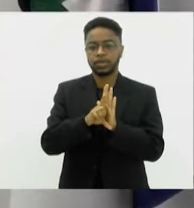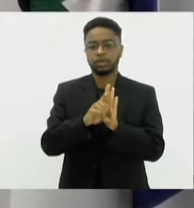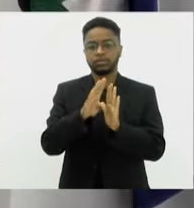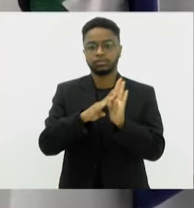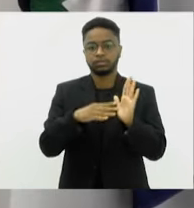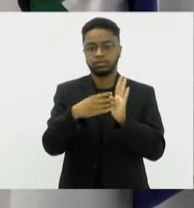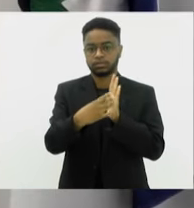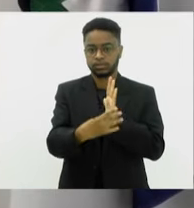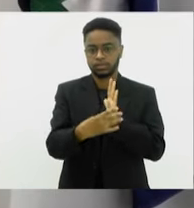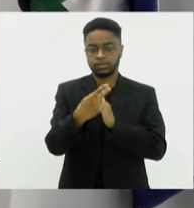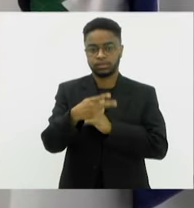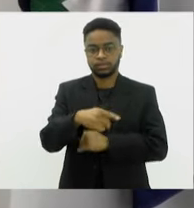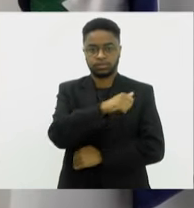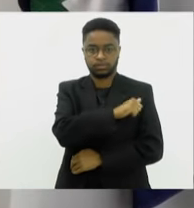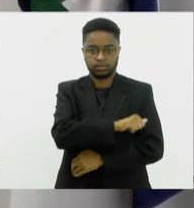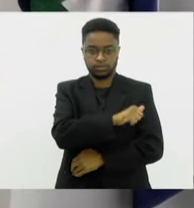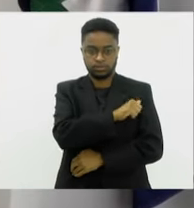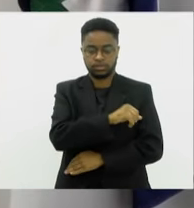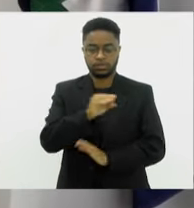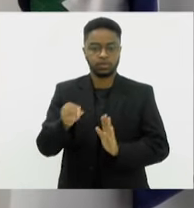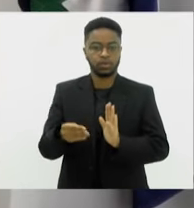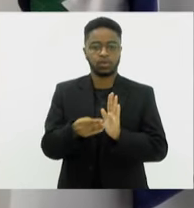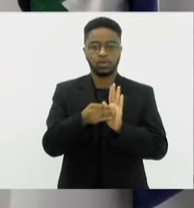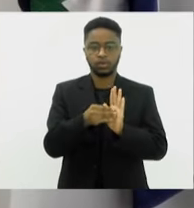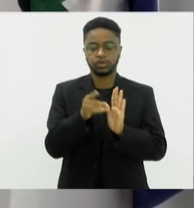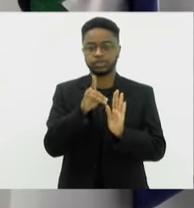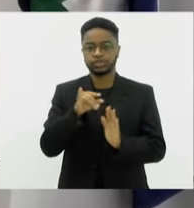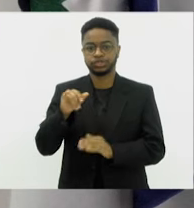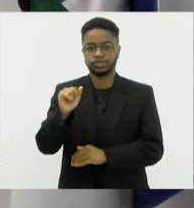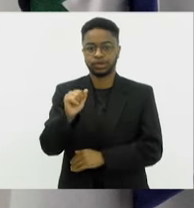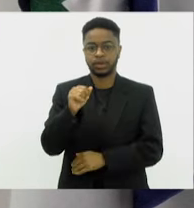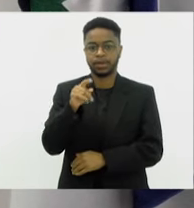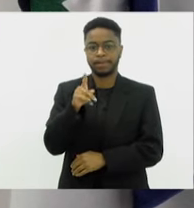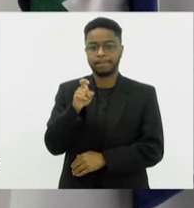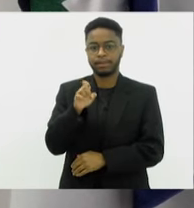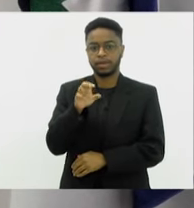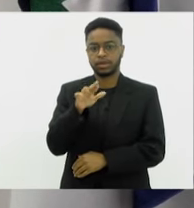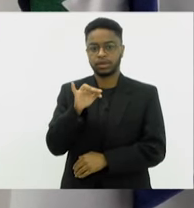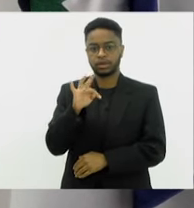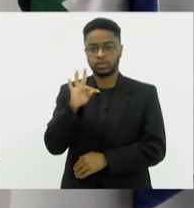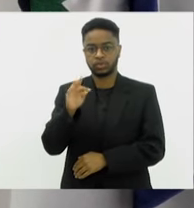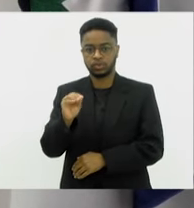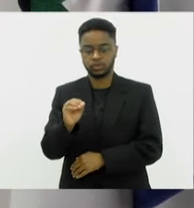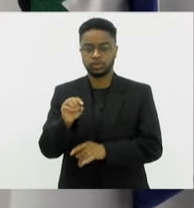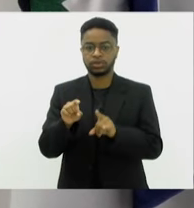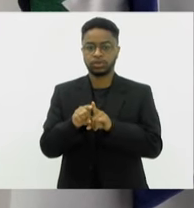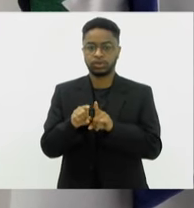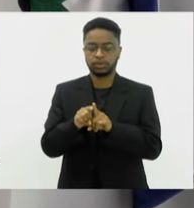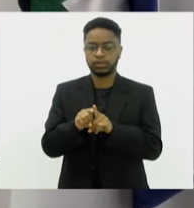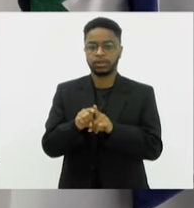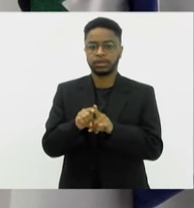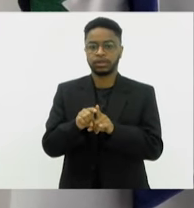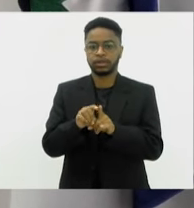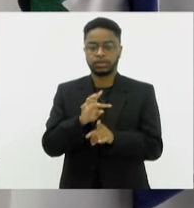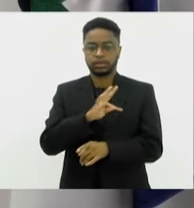2010, incluindo no calendário oficial do Estado do Rio de Janeiro o dia do perito e técnico explosivista policial.